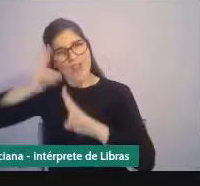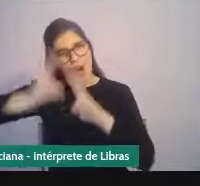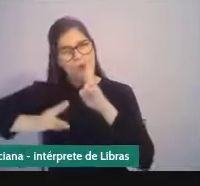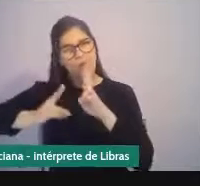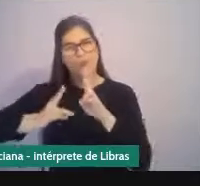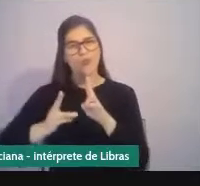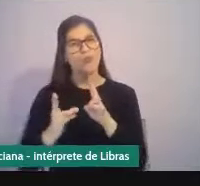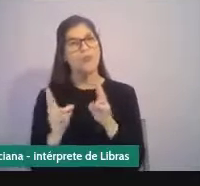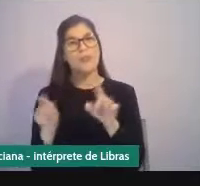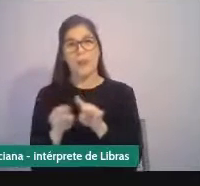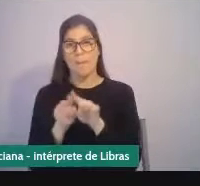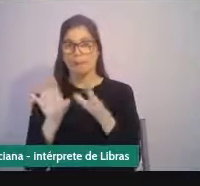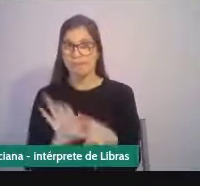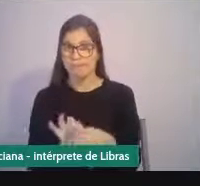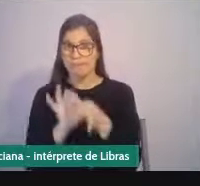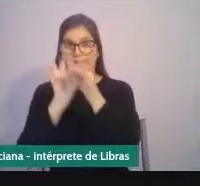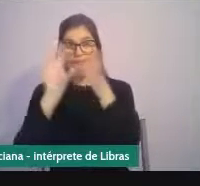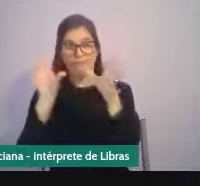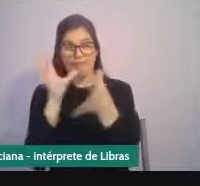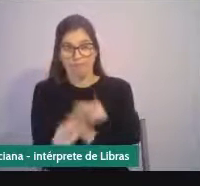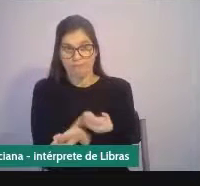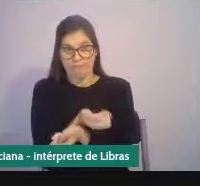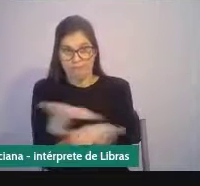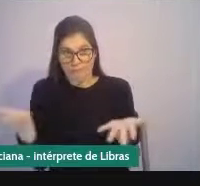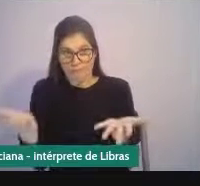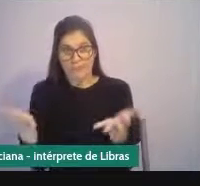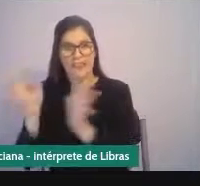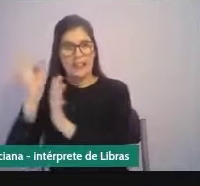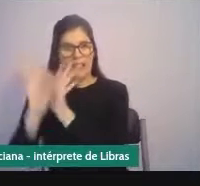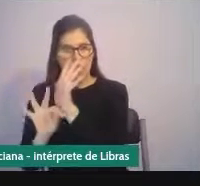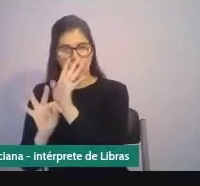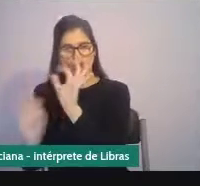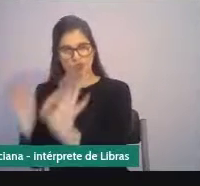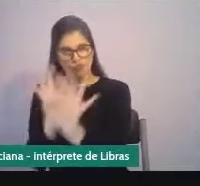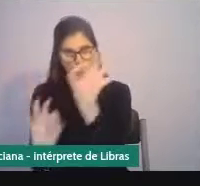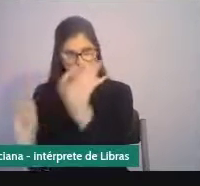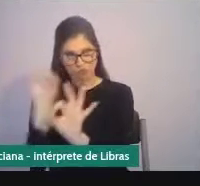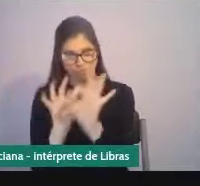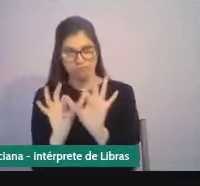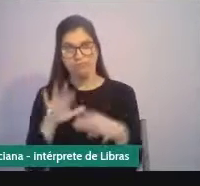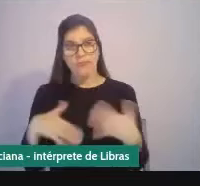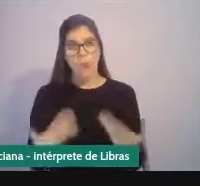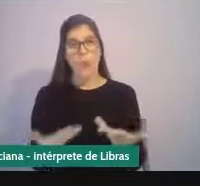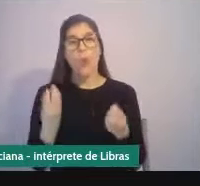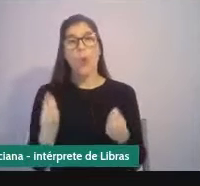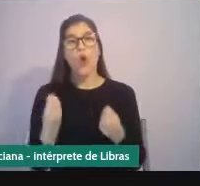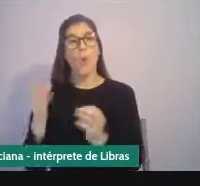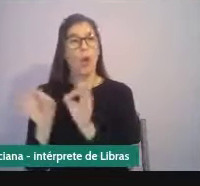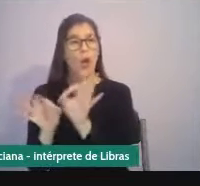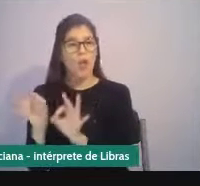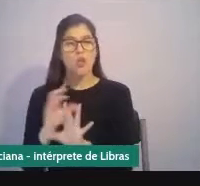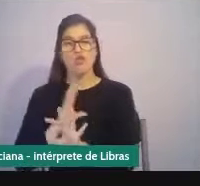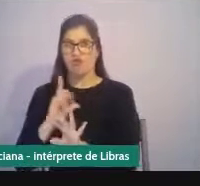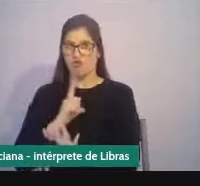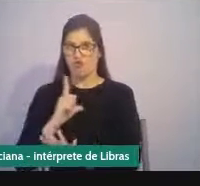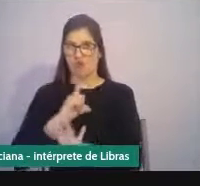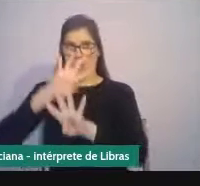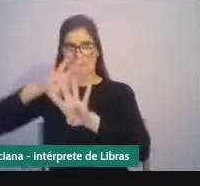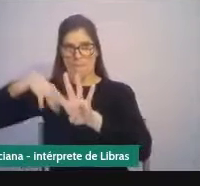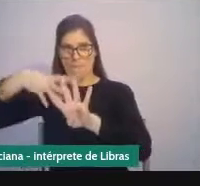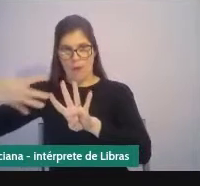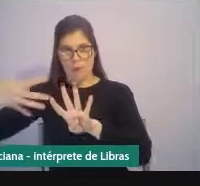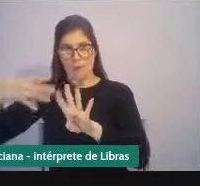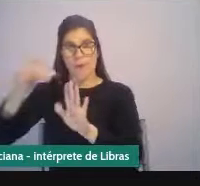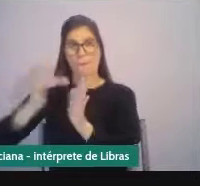a disponibilização, a formatação dos textos. Para essa organização, nós usamos uma planilha que acabou chegando a mais